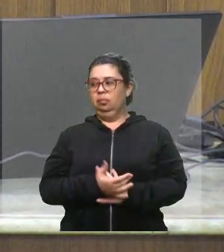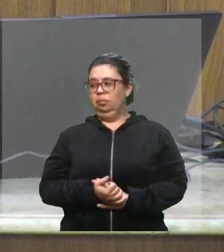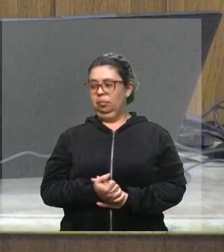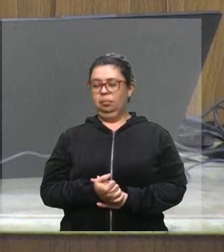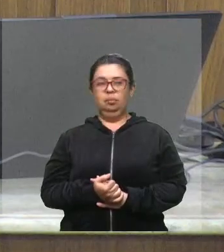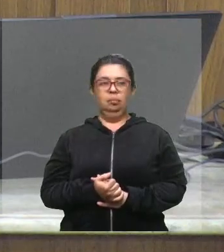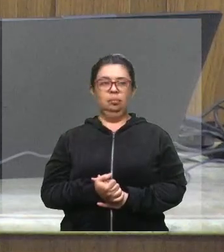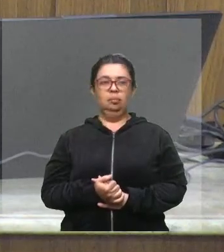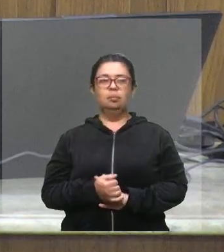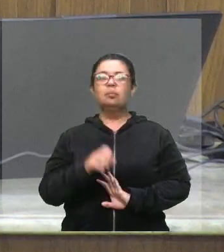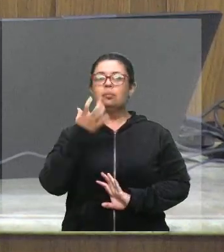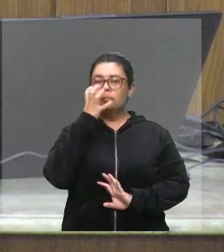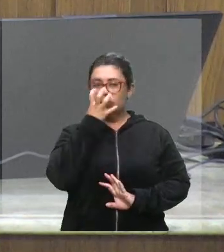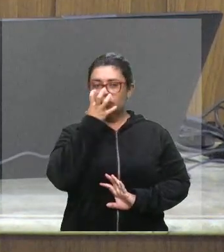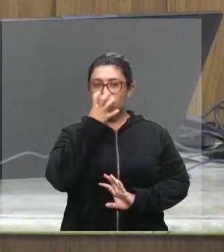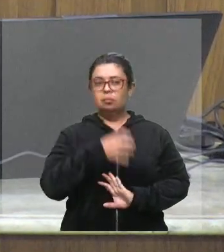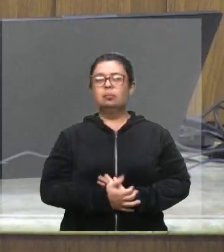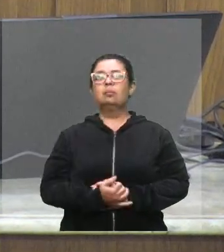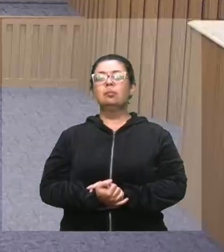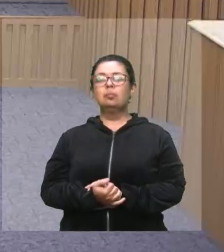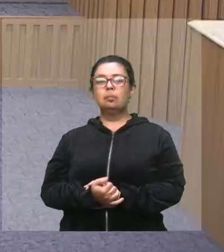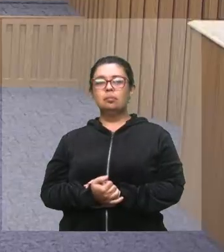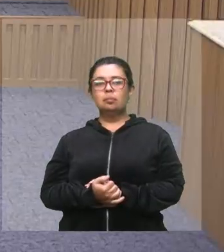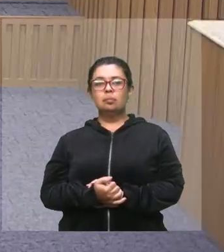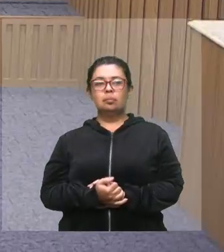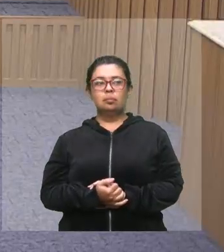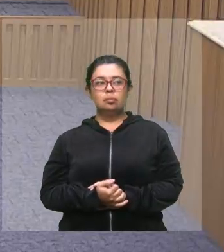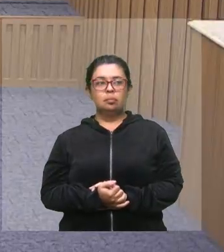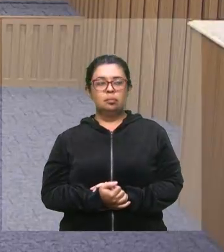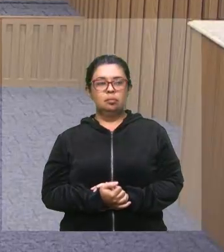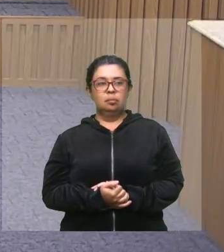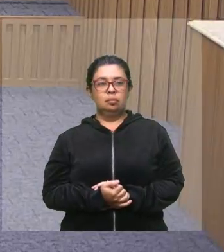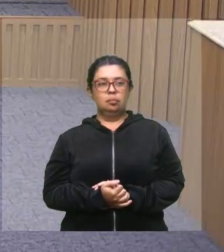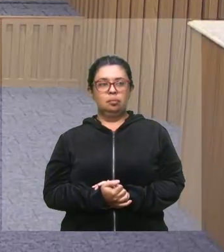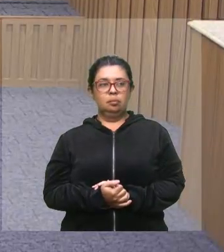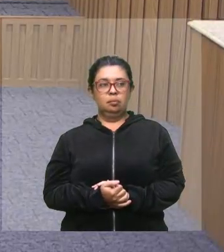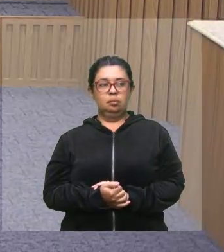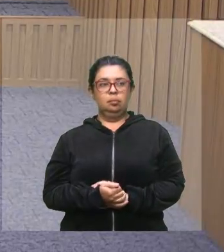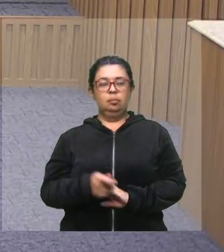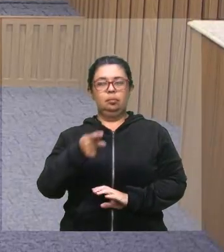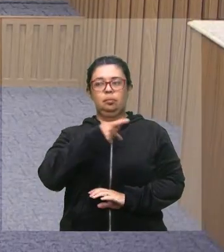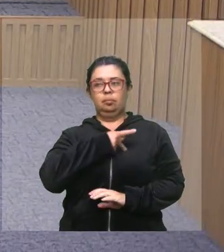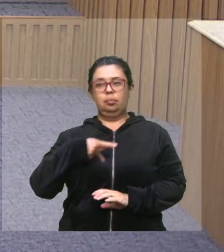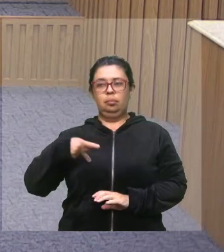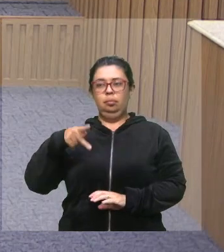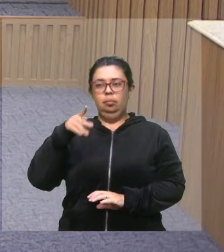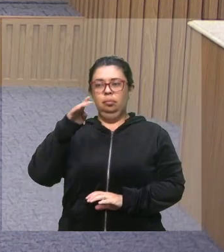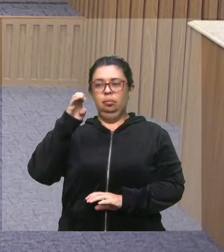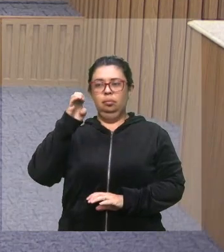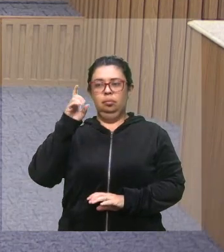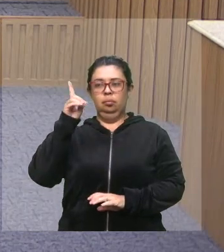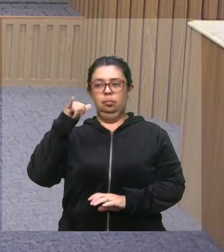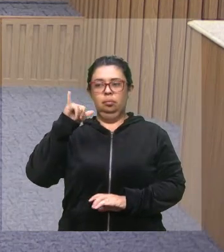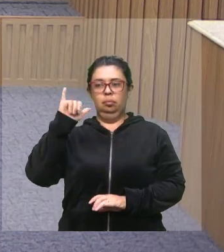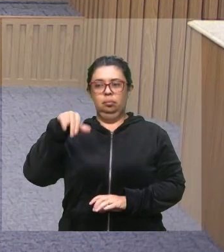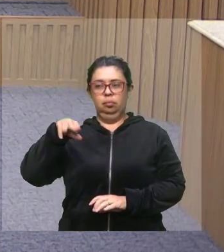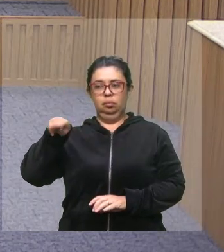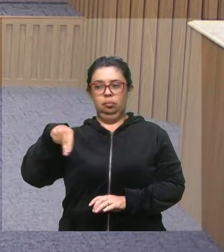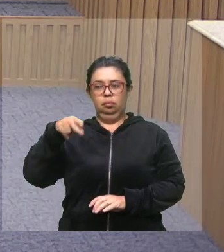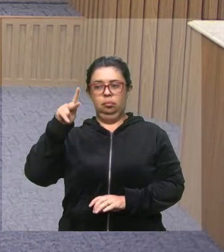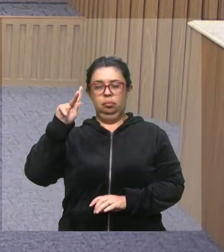gentileza, com a palavra, o vereador Alexandre. Pela ordem, senhor presidente. Pela ordem, pastor. Depois vou me inscrever